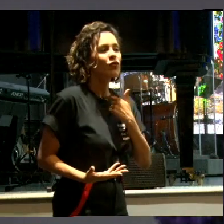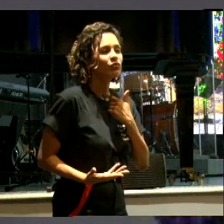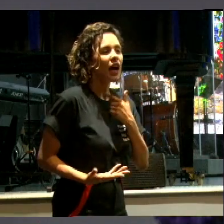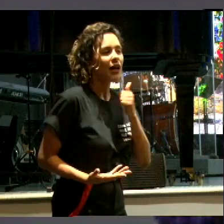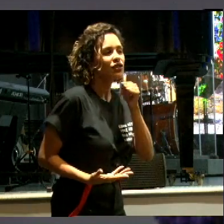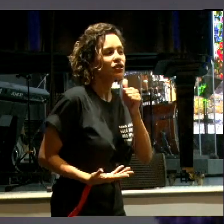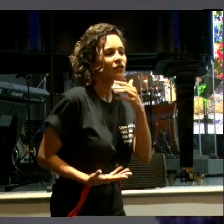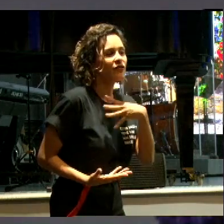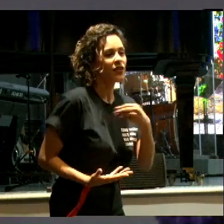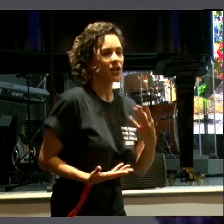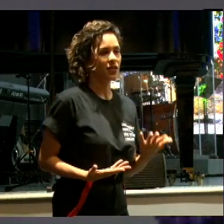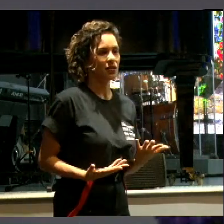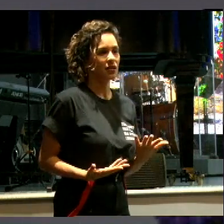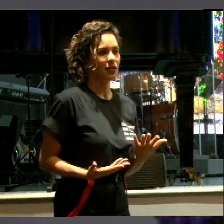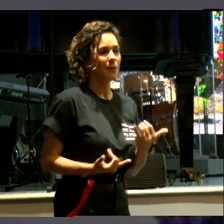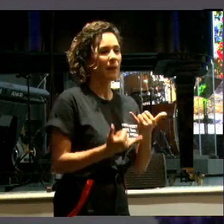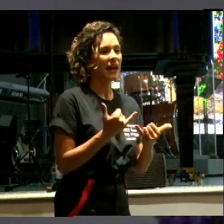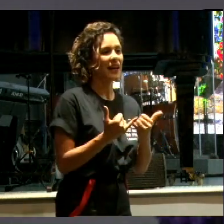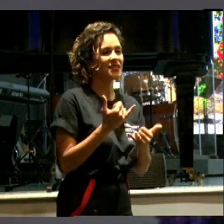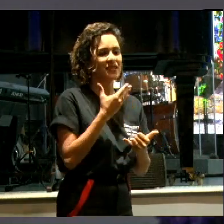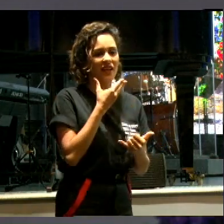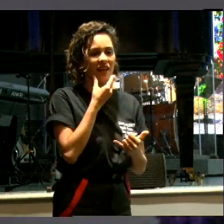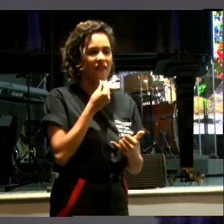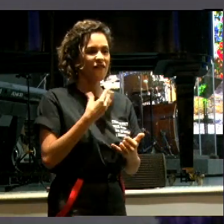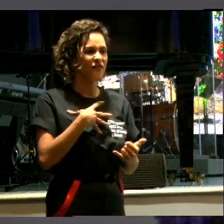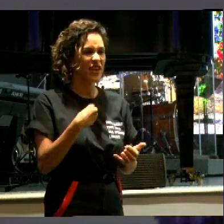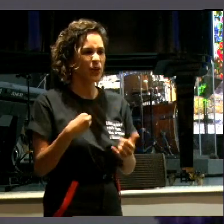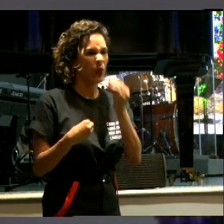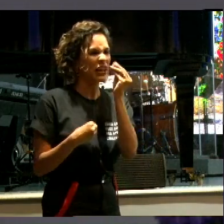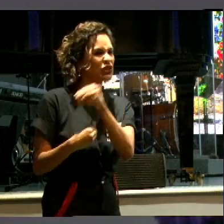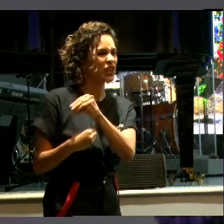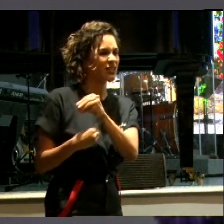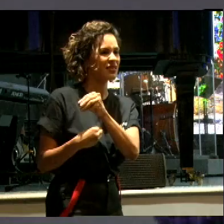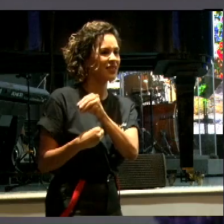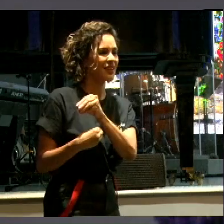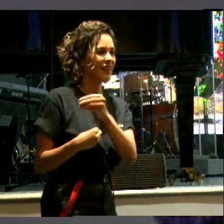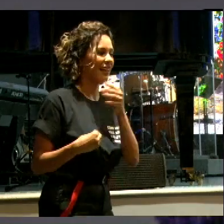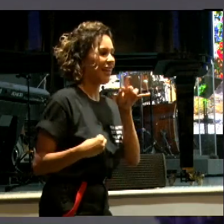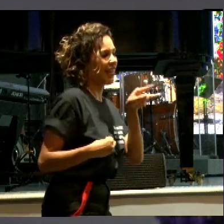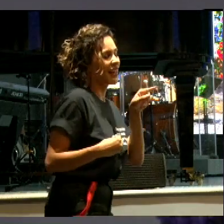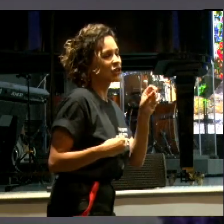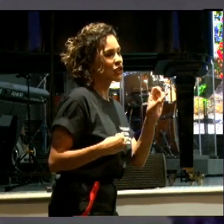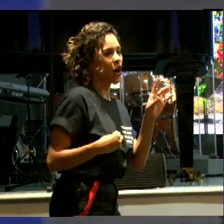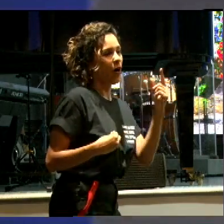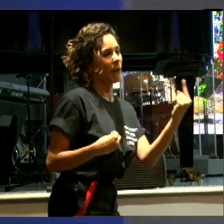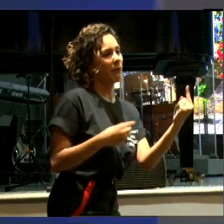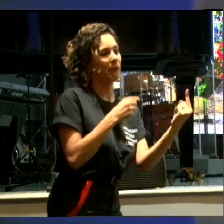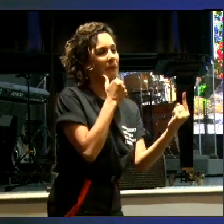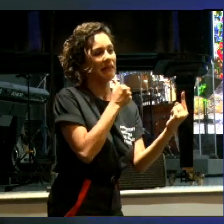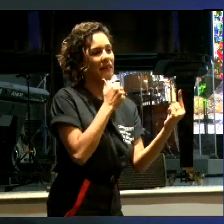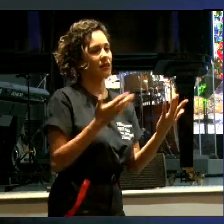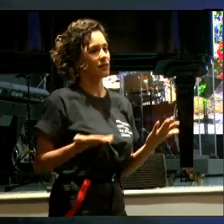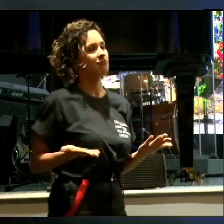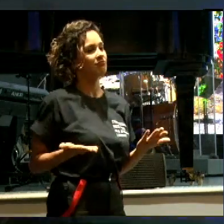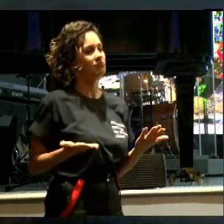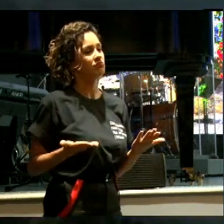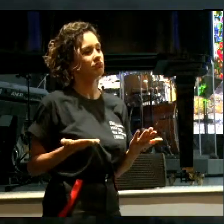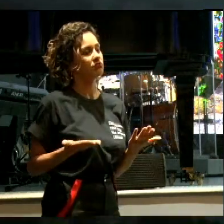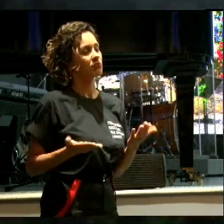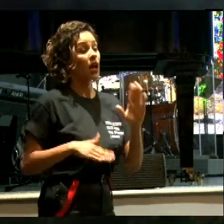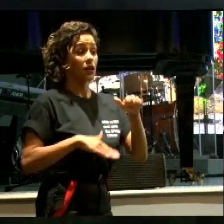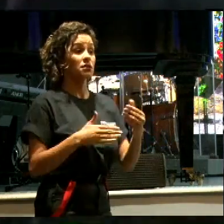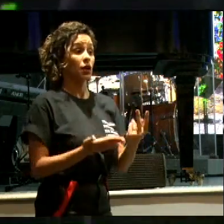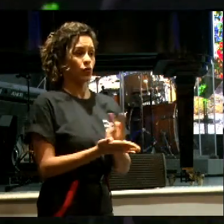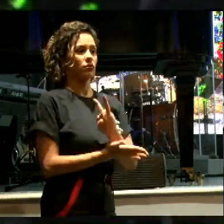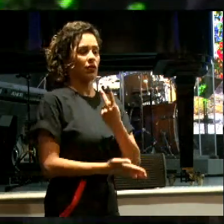rejeitando o filho, ela está declarando coisas sobre o filho. Eu só sei de uma coisa: o Senhor lavou a minha